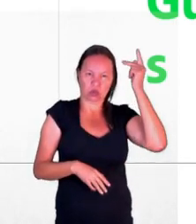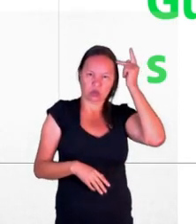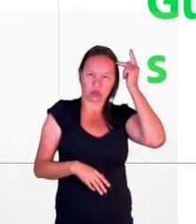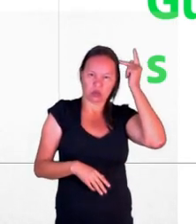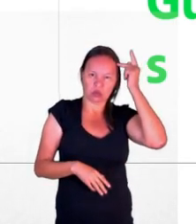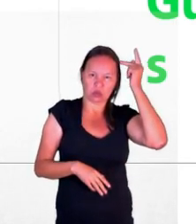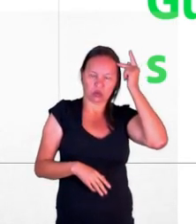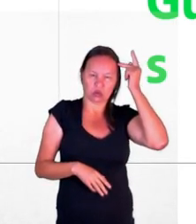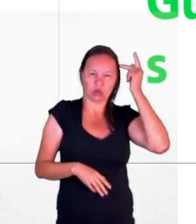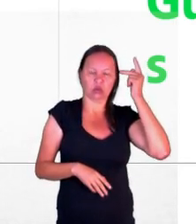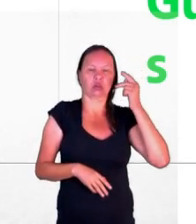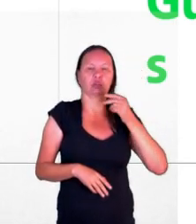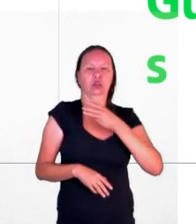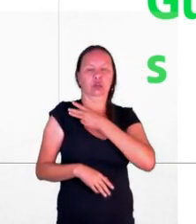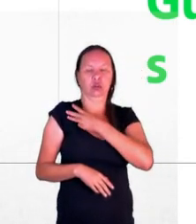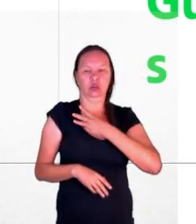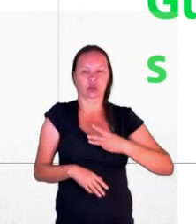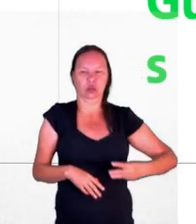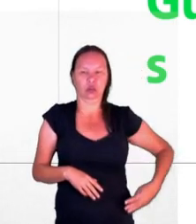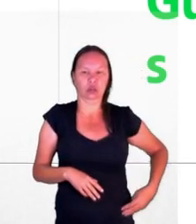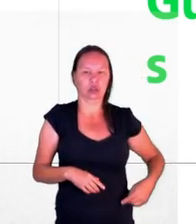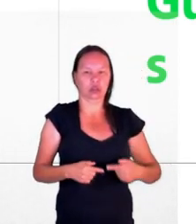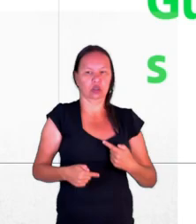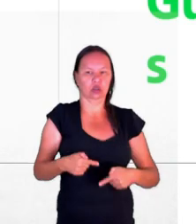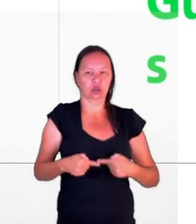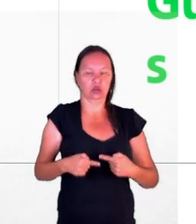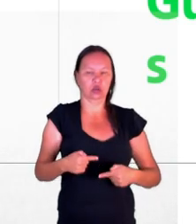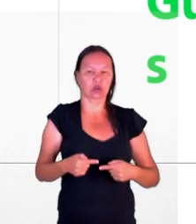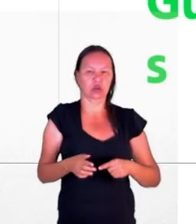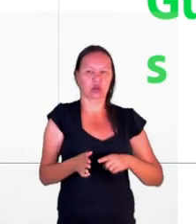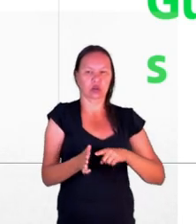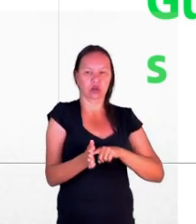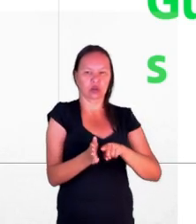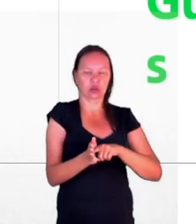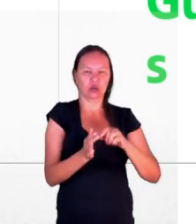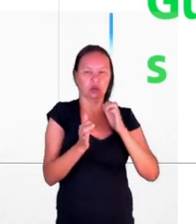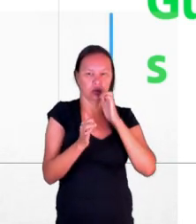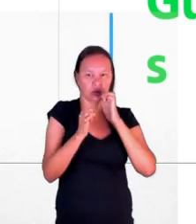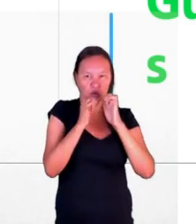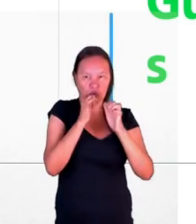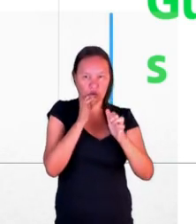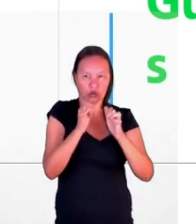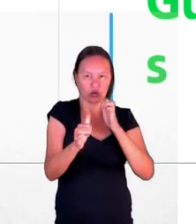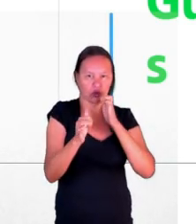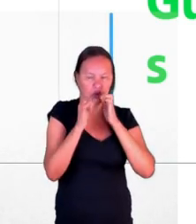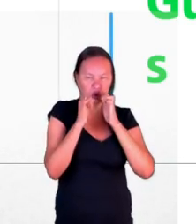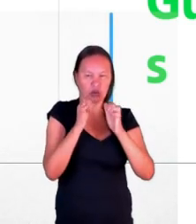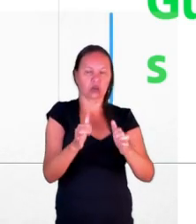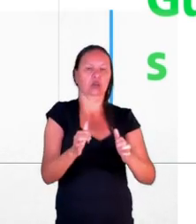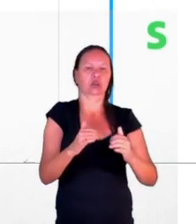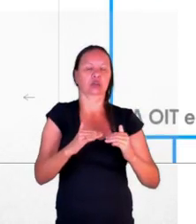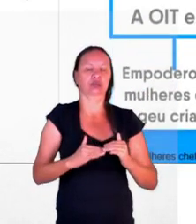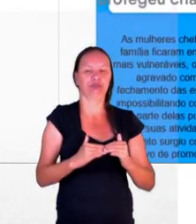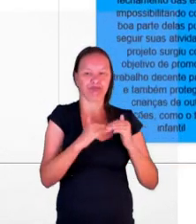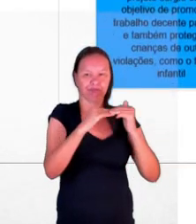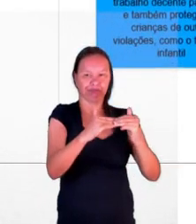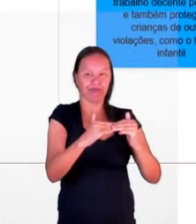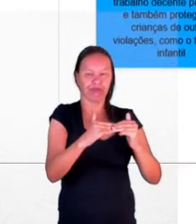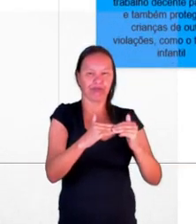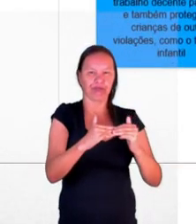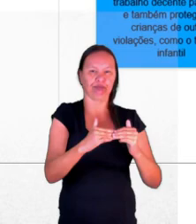cenário das políticas públicas né E essa foi uma informação que foi eh levantada durante